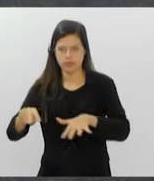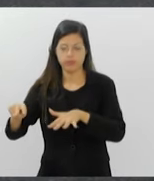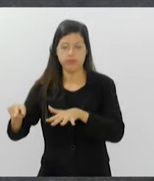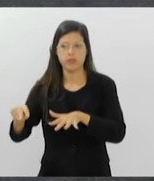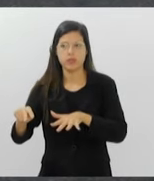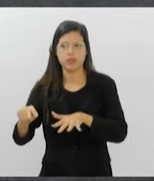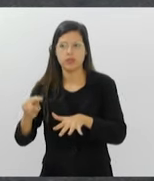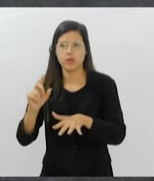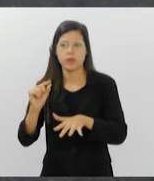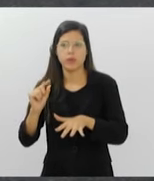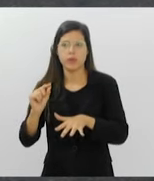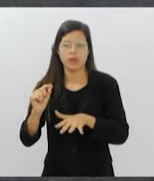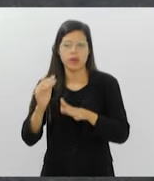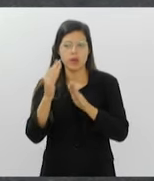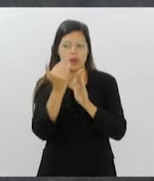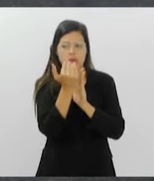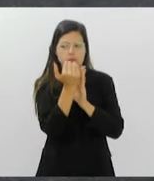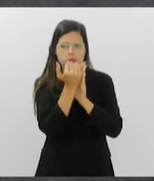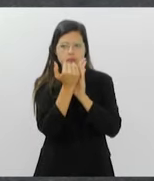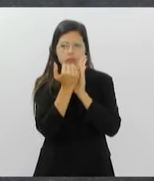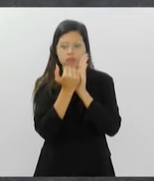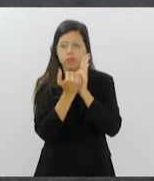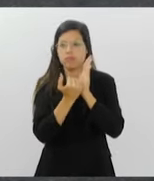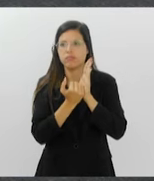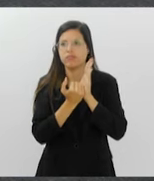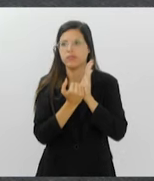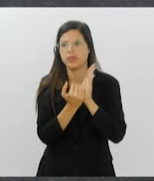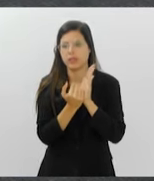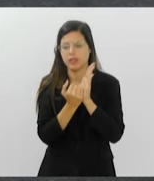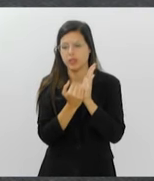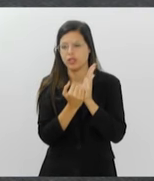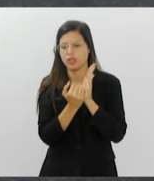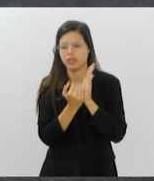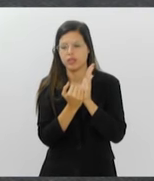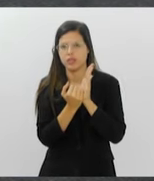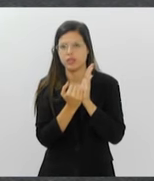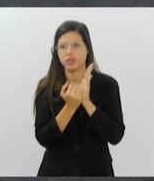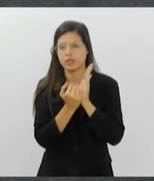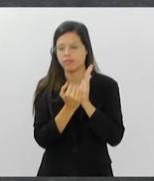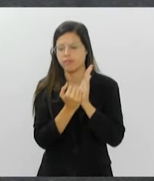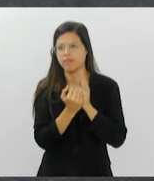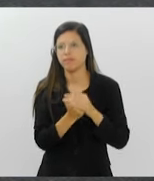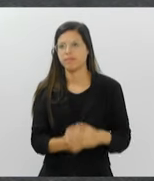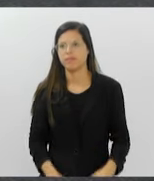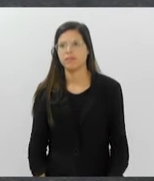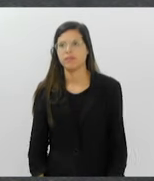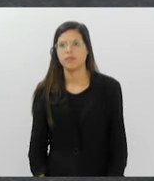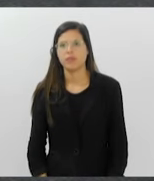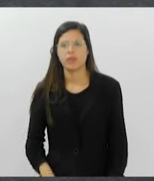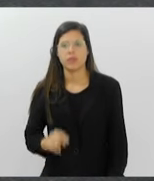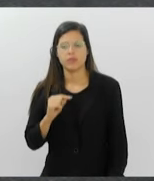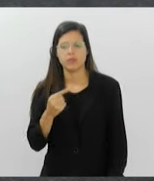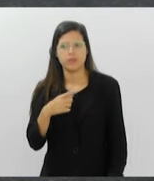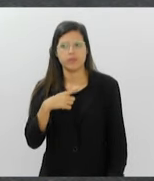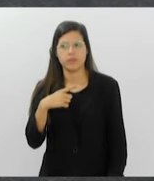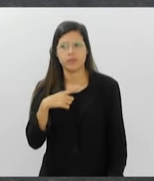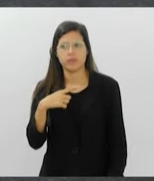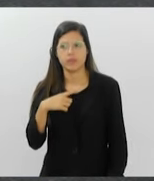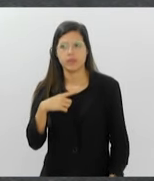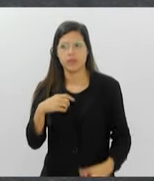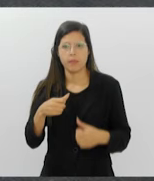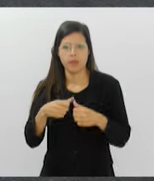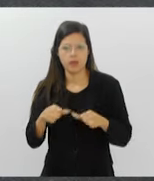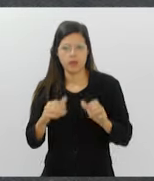é a lista suja, né? Nós temos aqui a permanência na